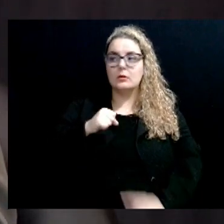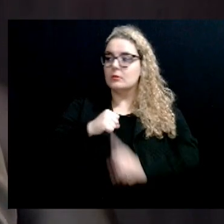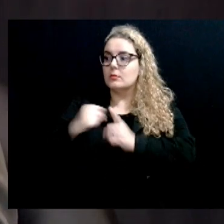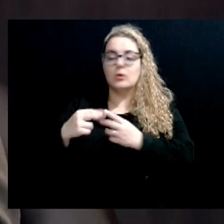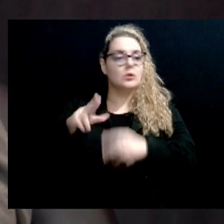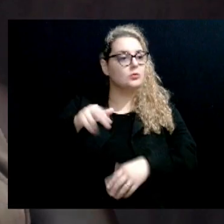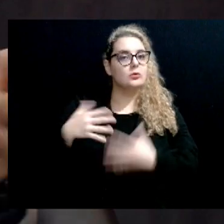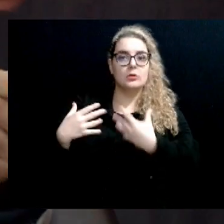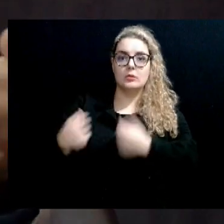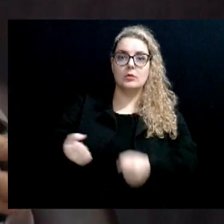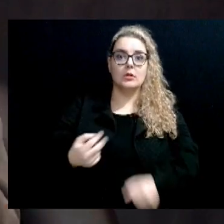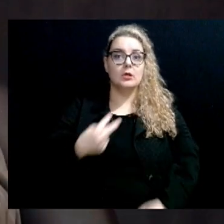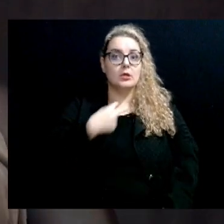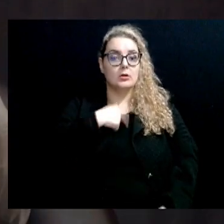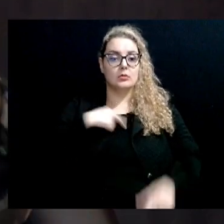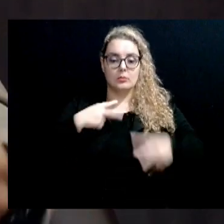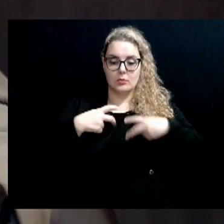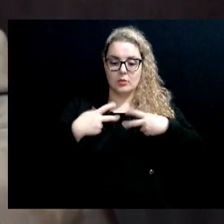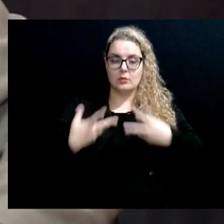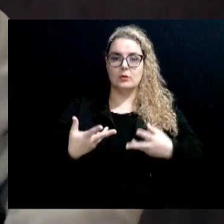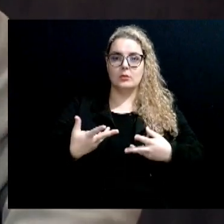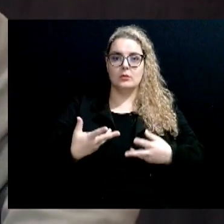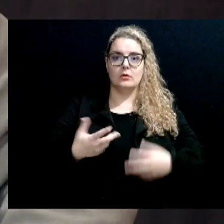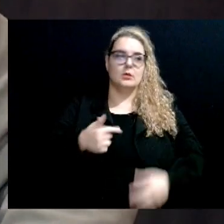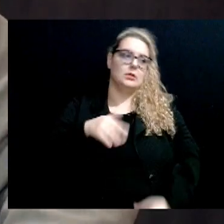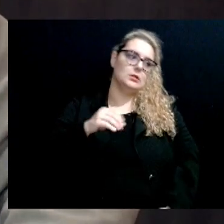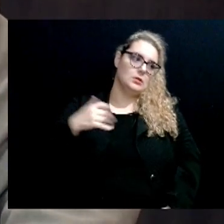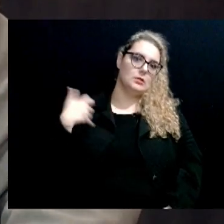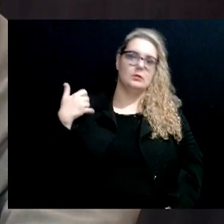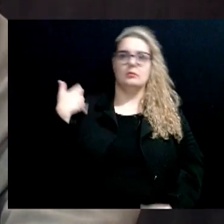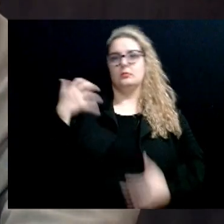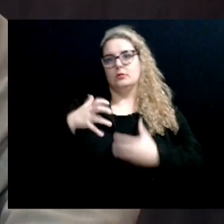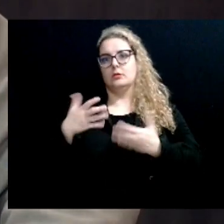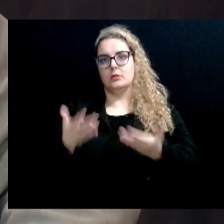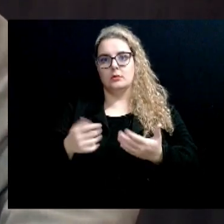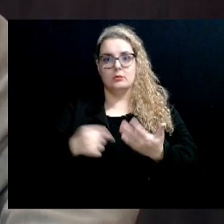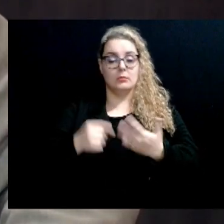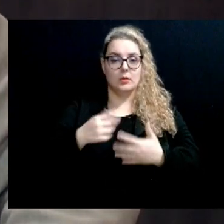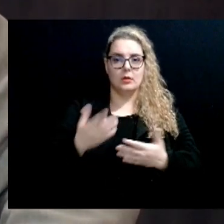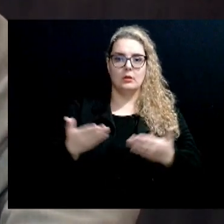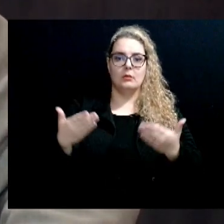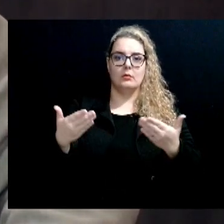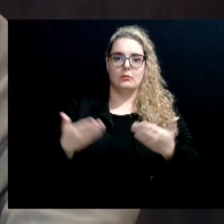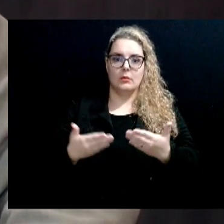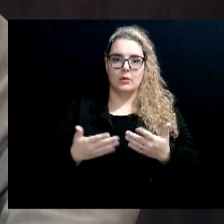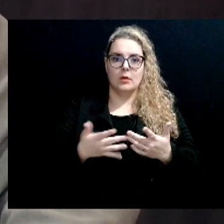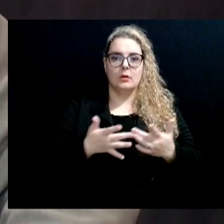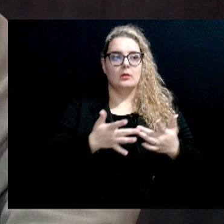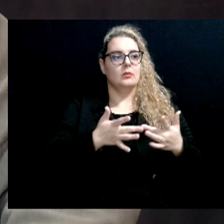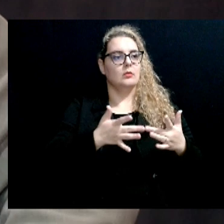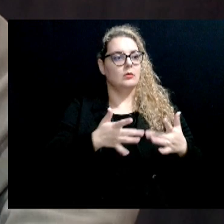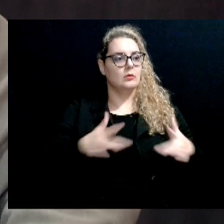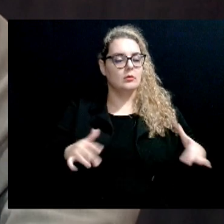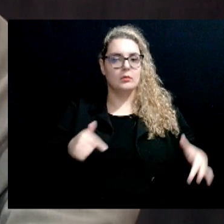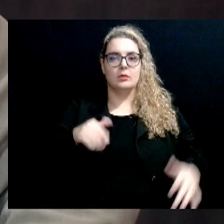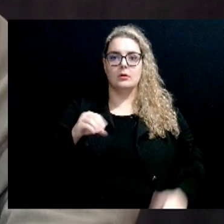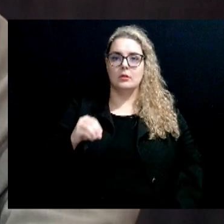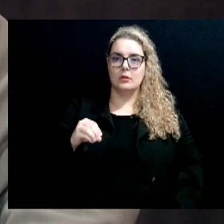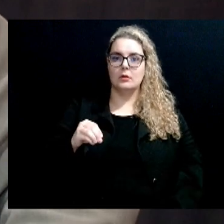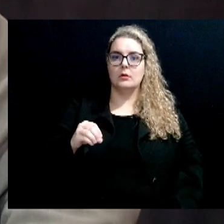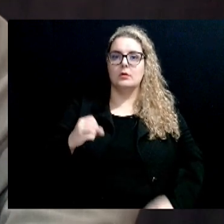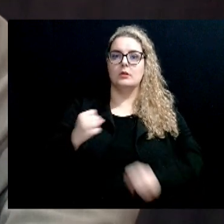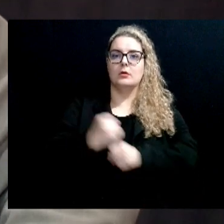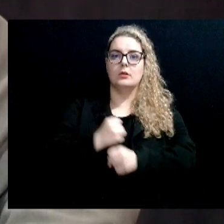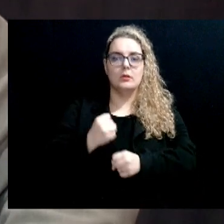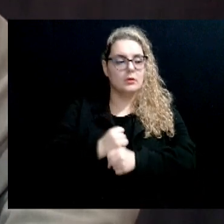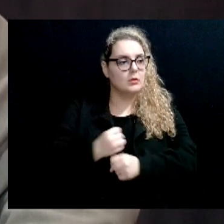esse lado meu, mais de 70 anos, uma pessoa mais idosa, etc, etc. Mas agora, com os meus 70 anos solteira, eu quero me conhecer.